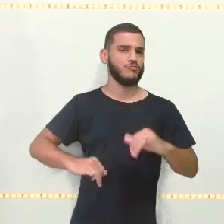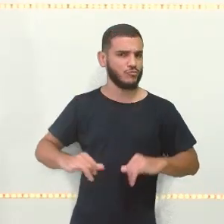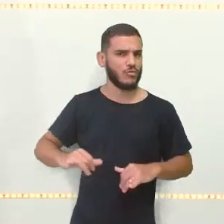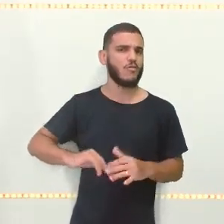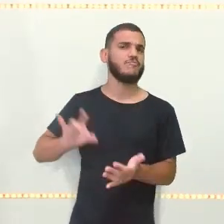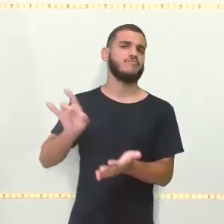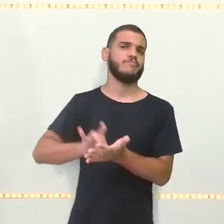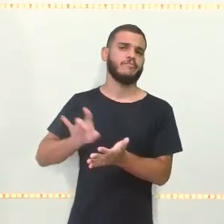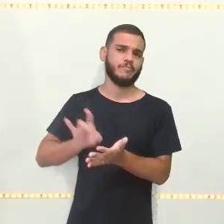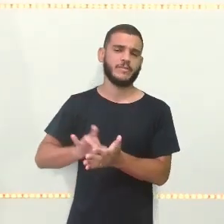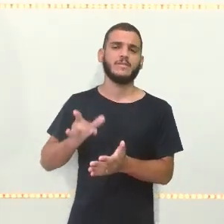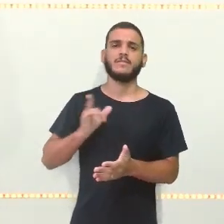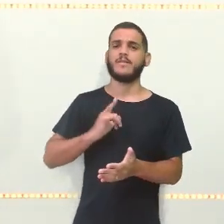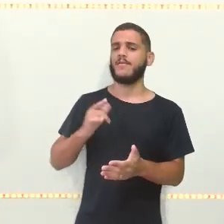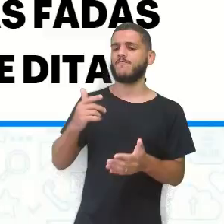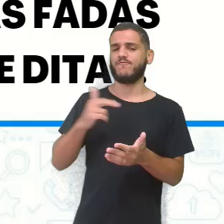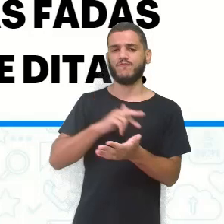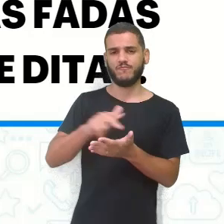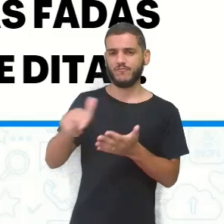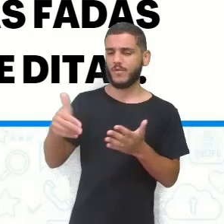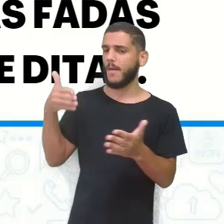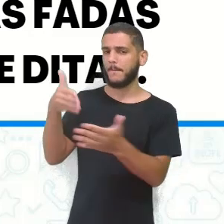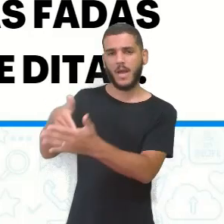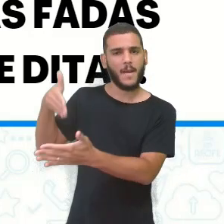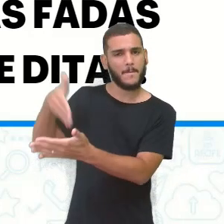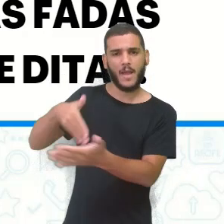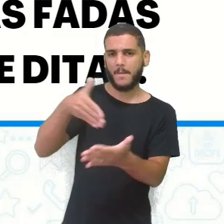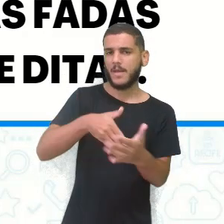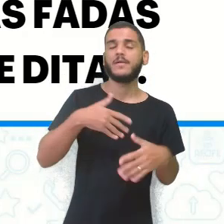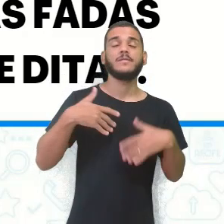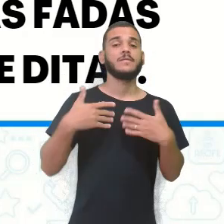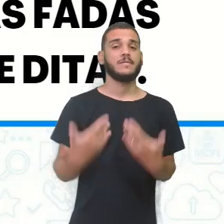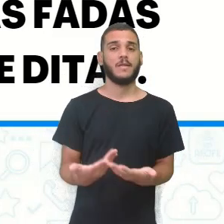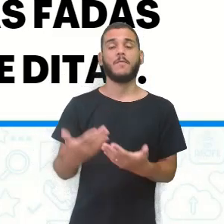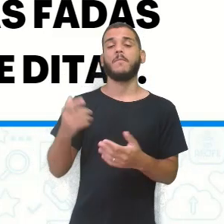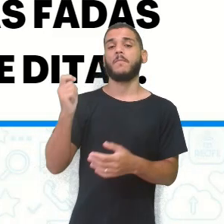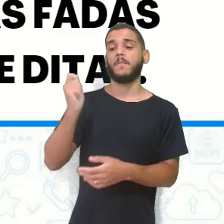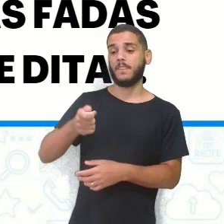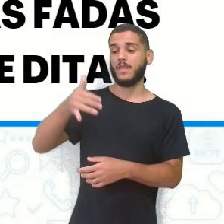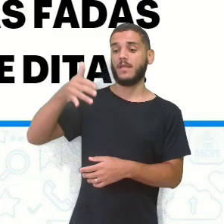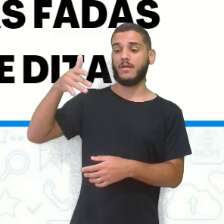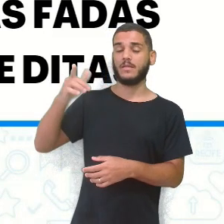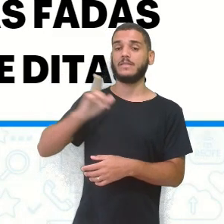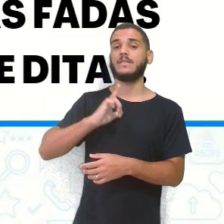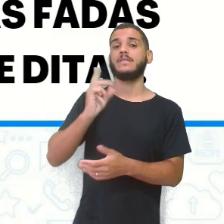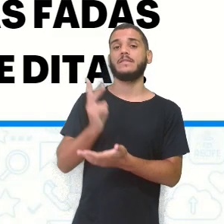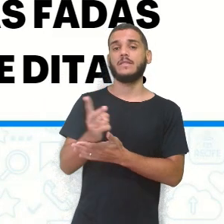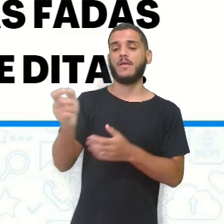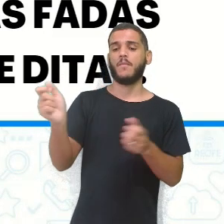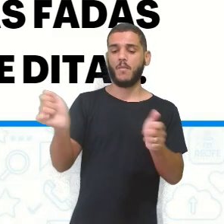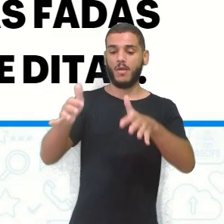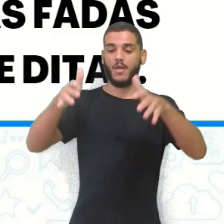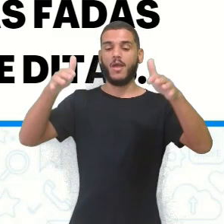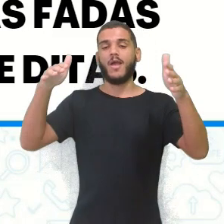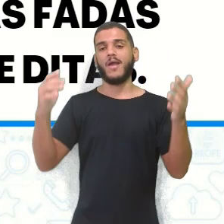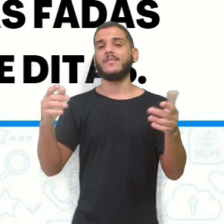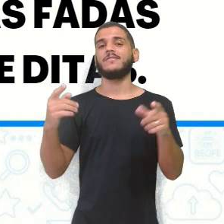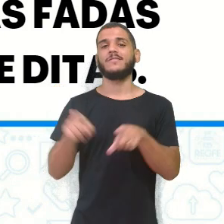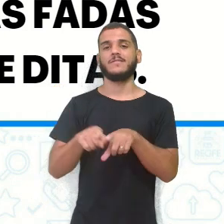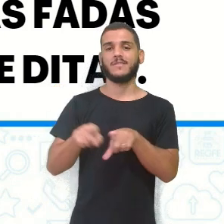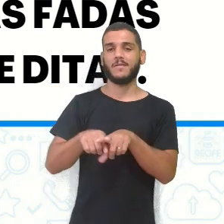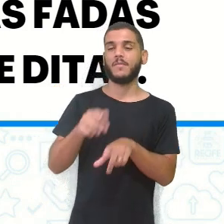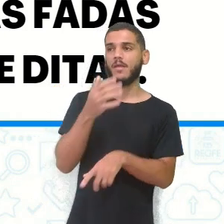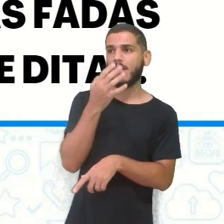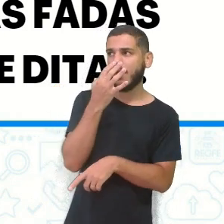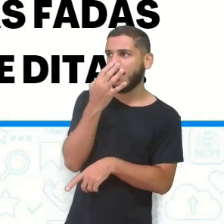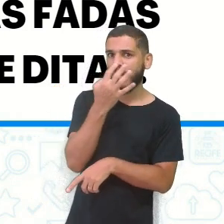enfrentam vários obstáculos. No conto de fadas, há sempre uma magia, um encantamento e,